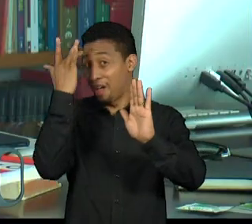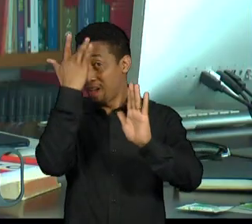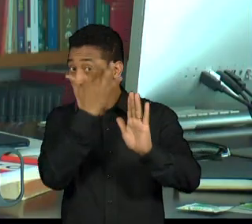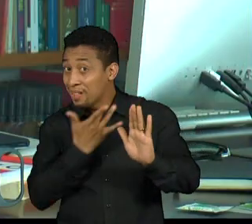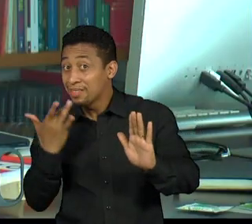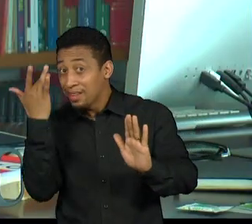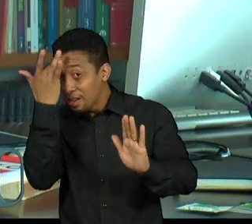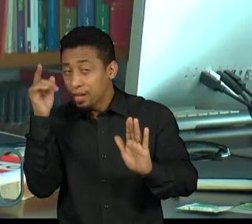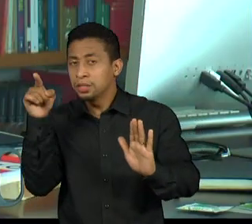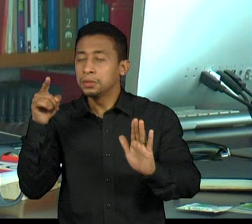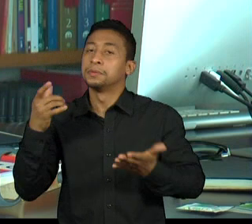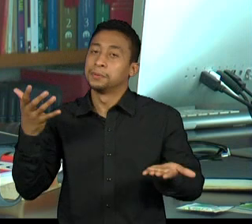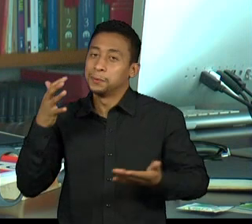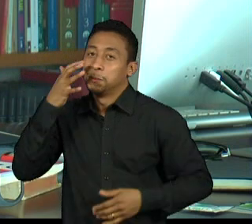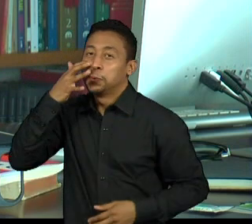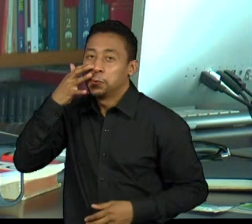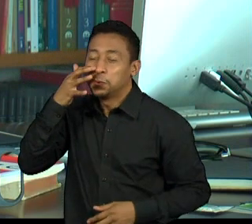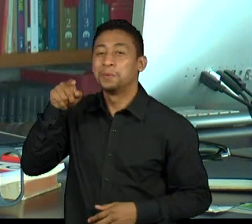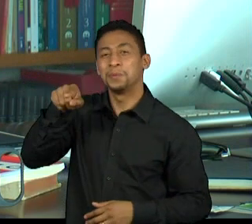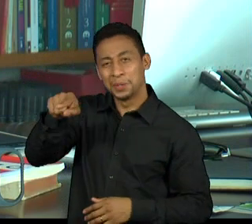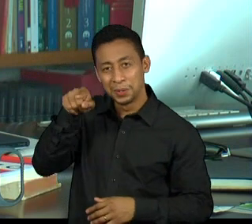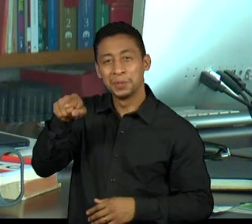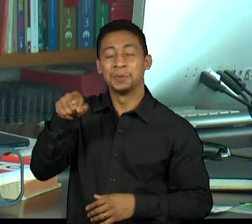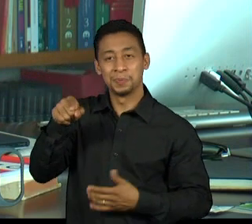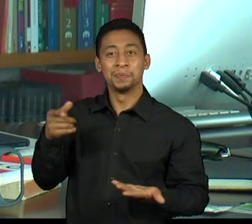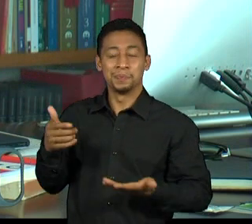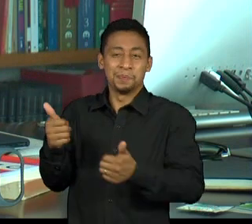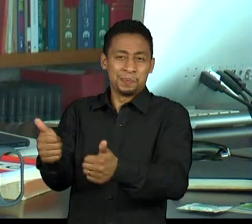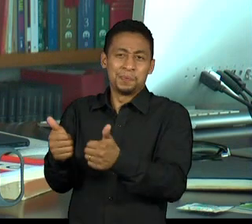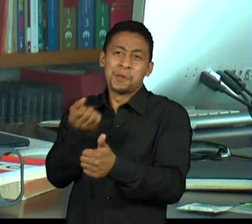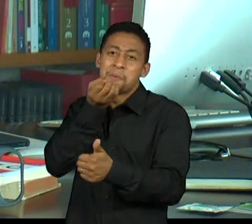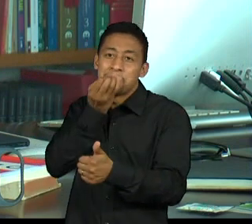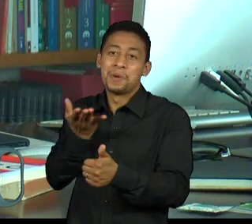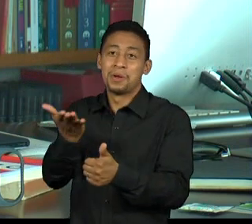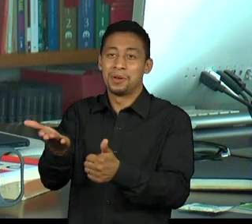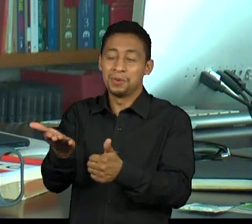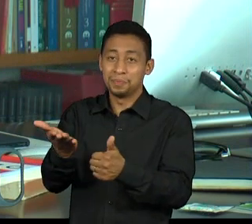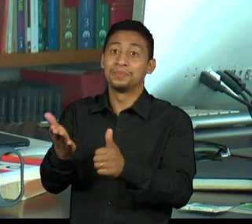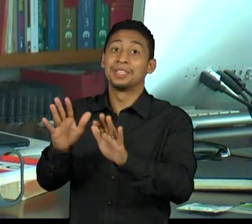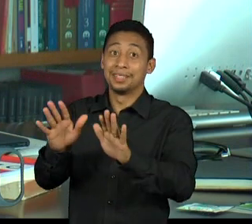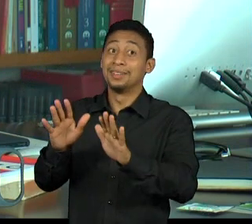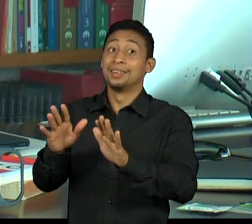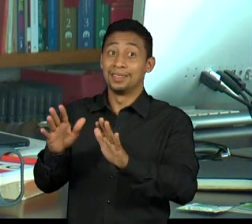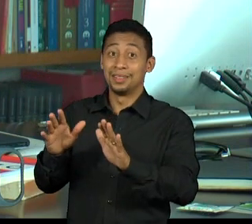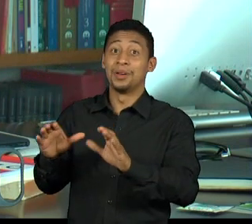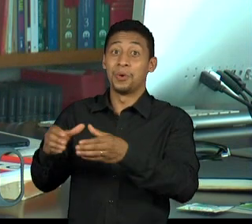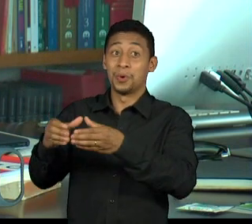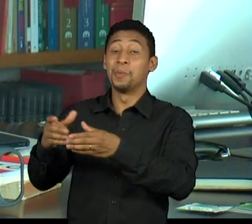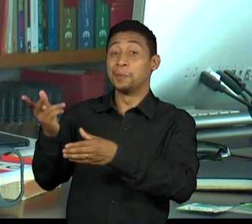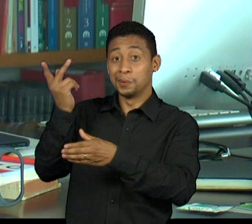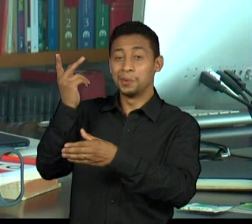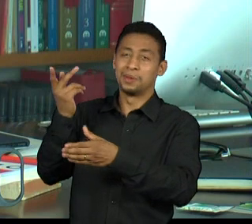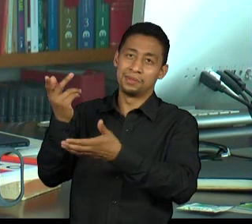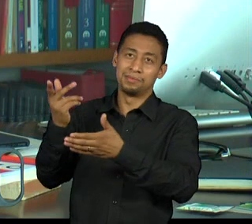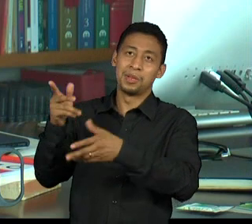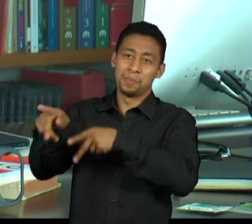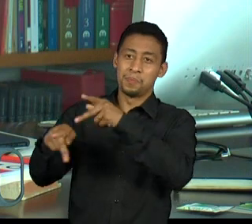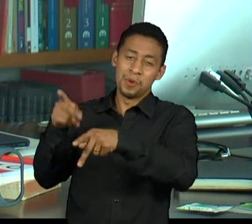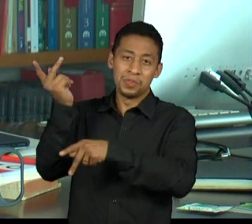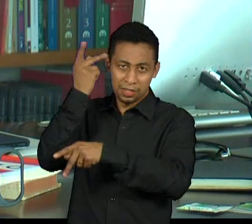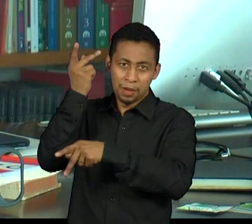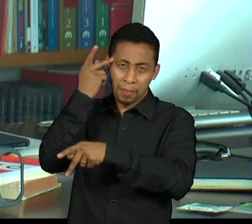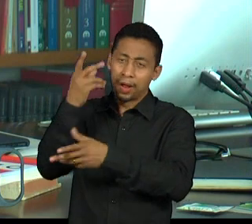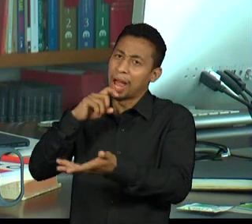eu admiro profundamente, grande ministro, estou com inveja dos paulistas que vão poder escolher entre bons